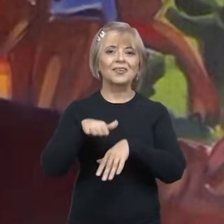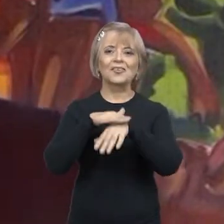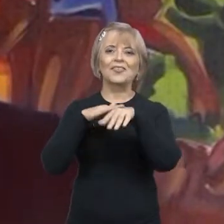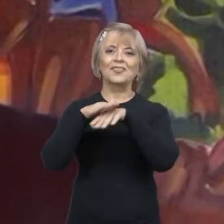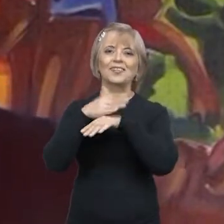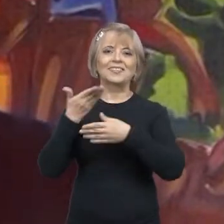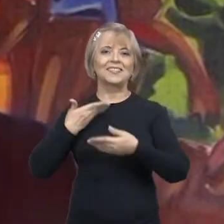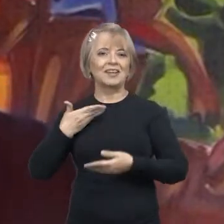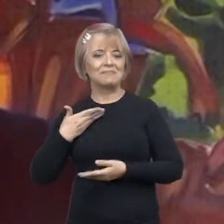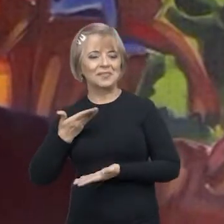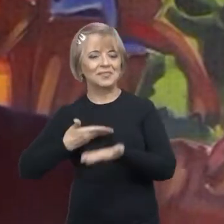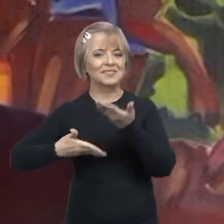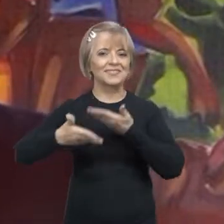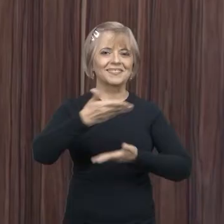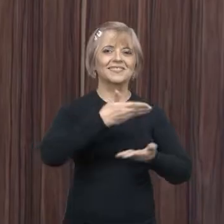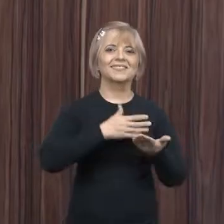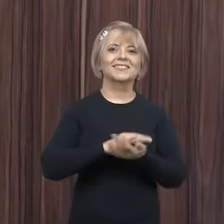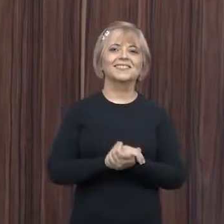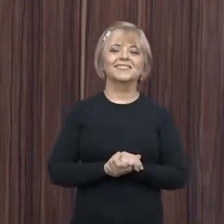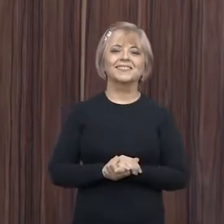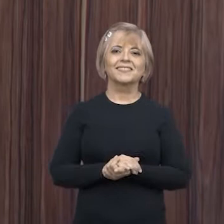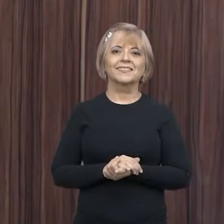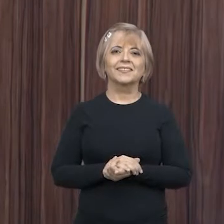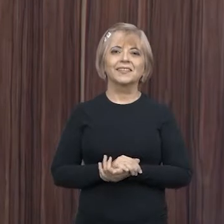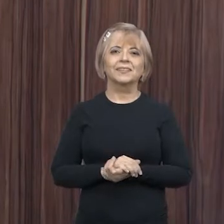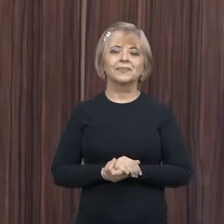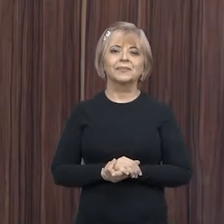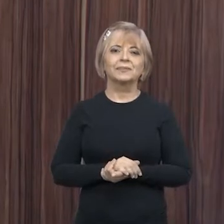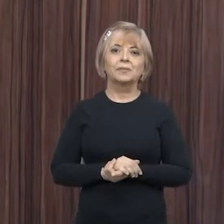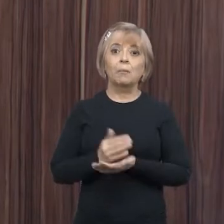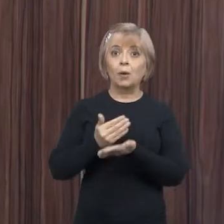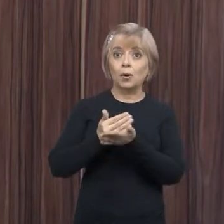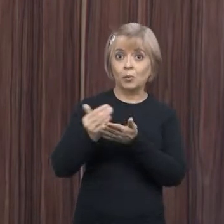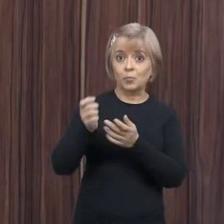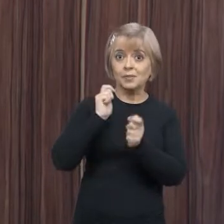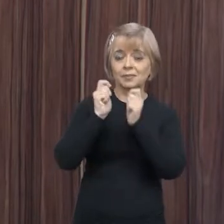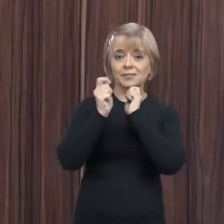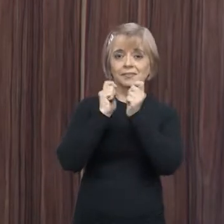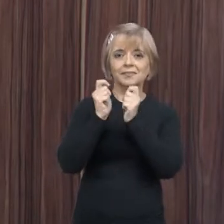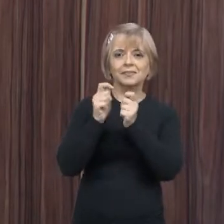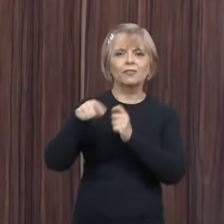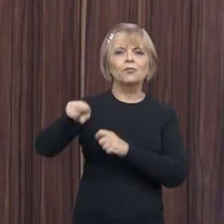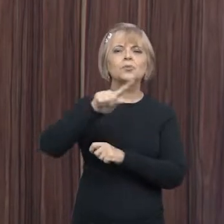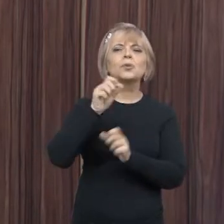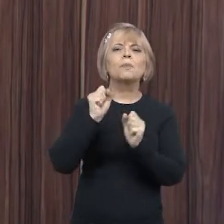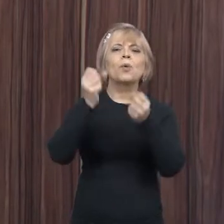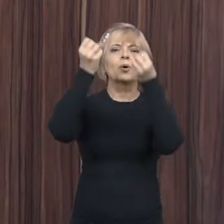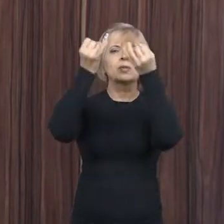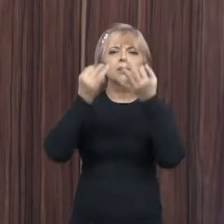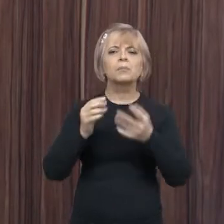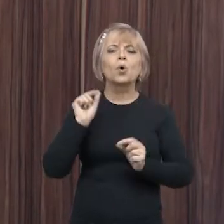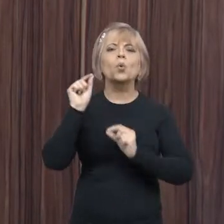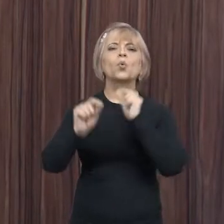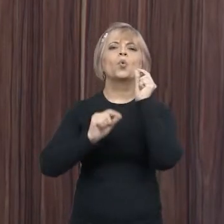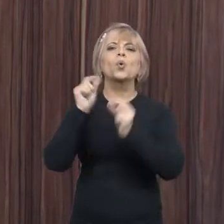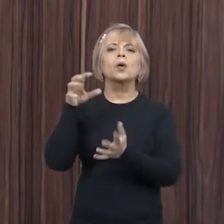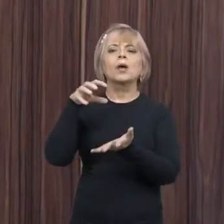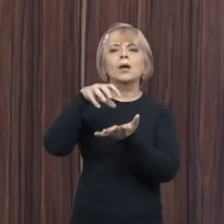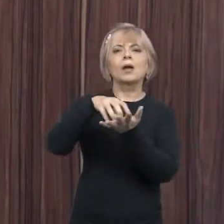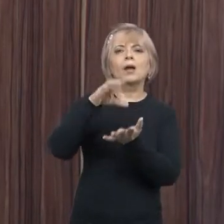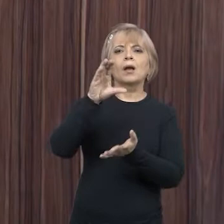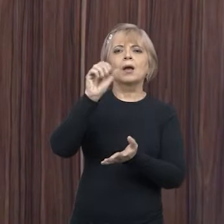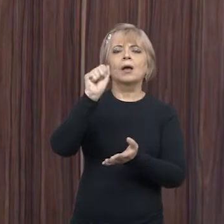com os amigos e amigas. Bom, doutor André, para iniciarmos a nossa entrevista, o senhor poderia explicar o que é o CAU